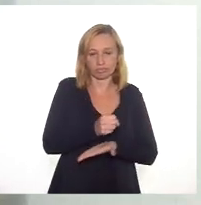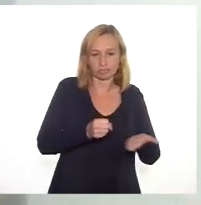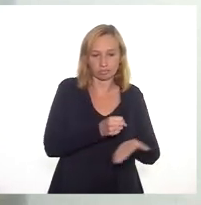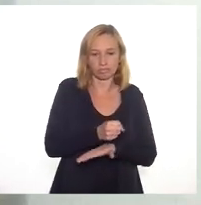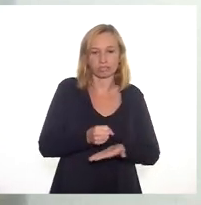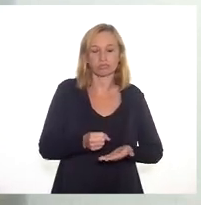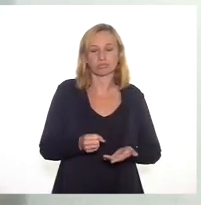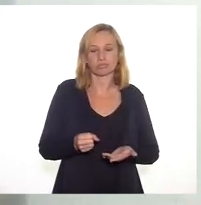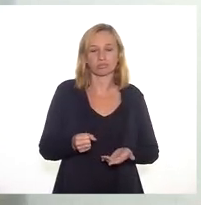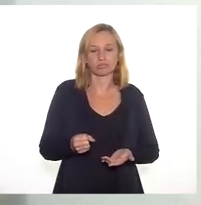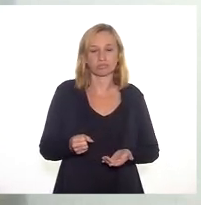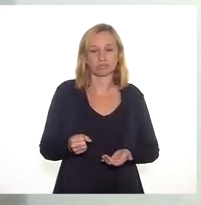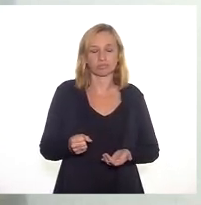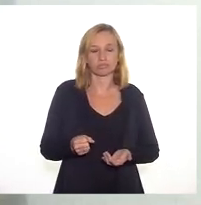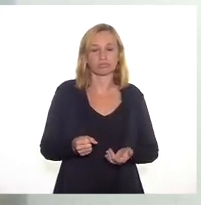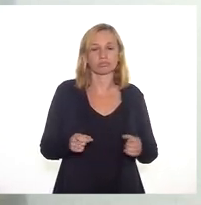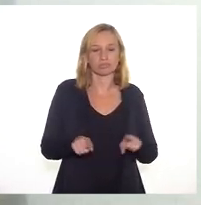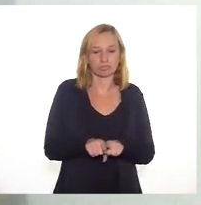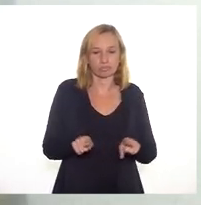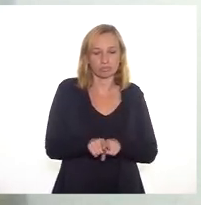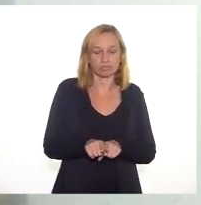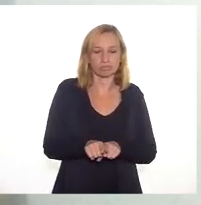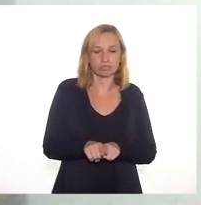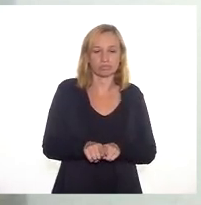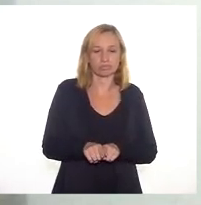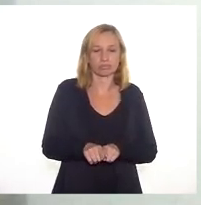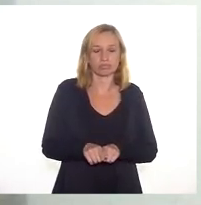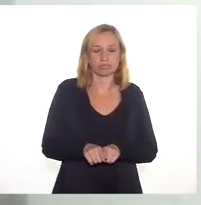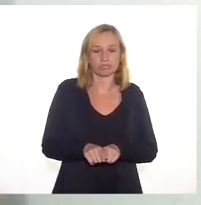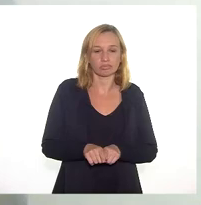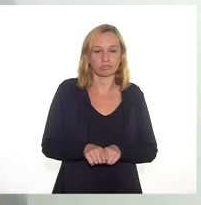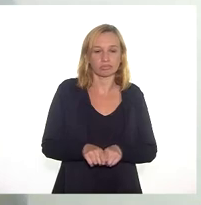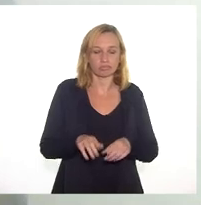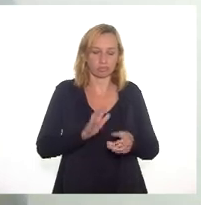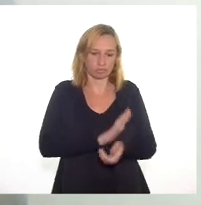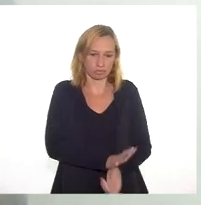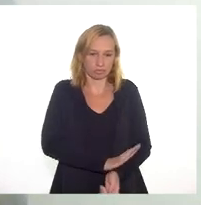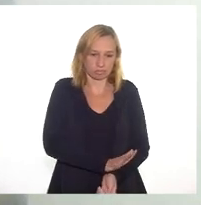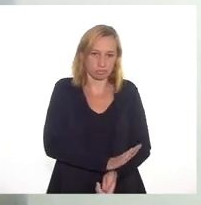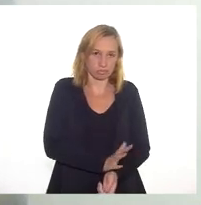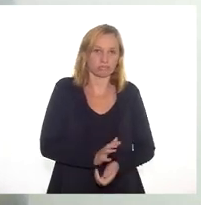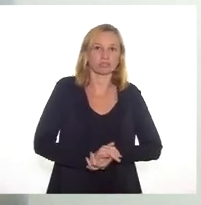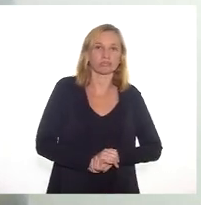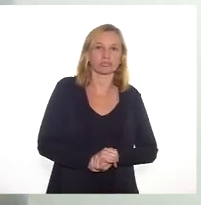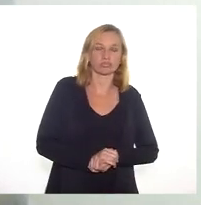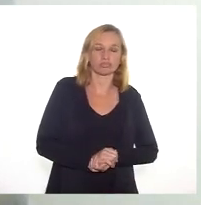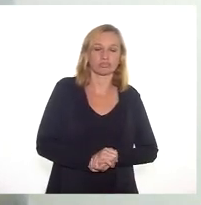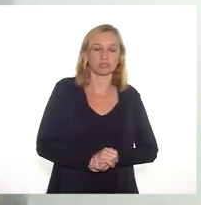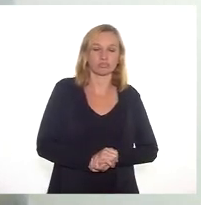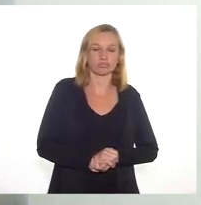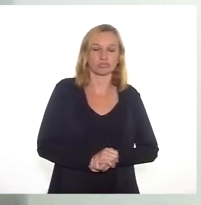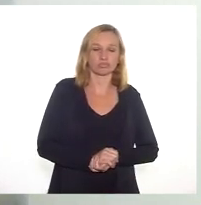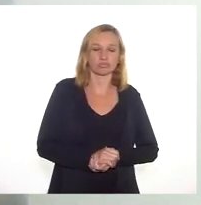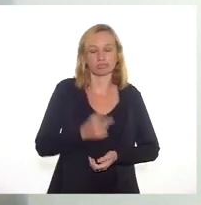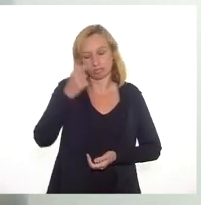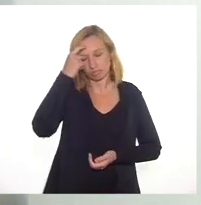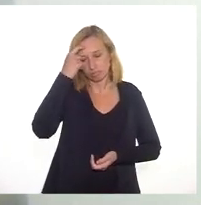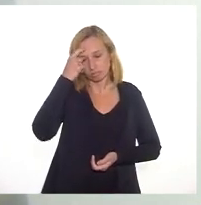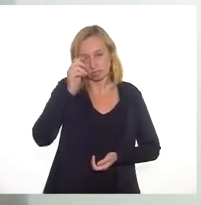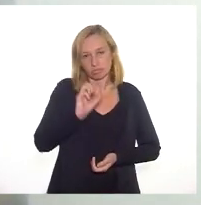racismo religioso, e por isso é fundamental que a gente adote de forma permanente a